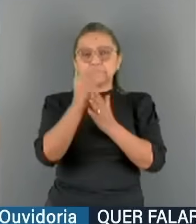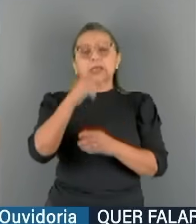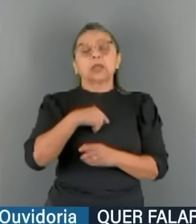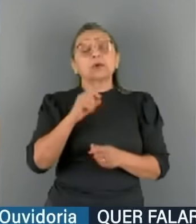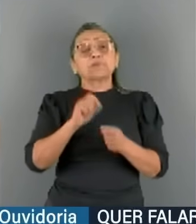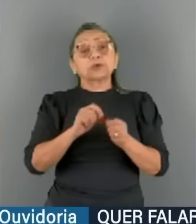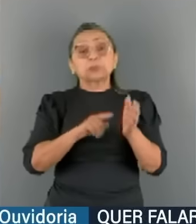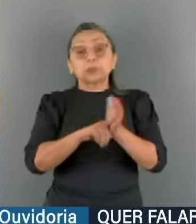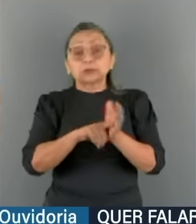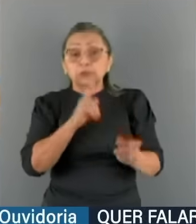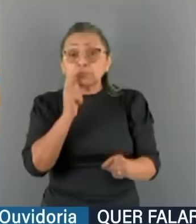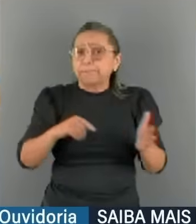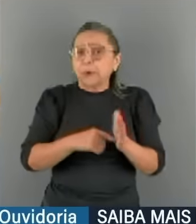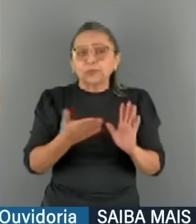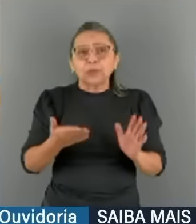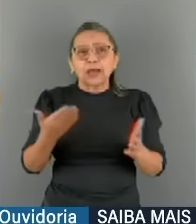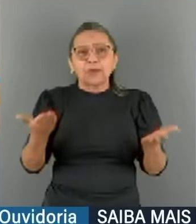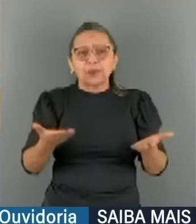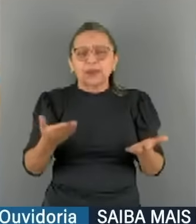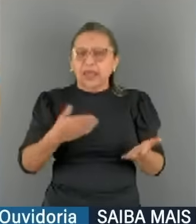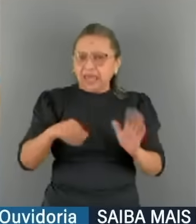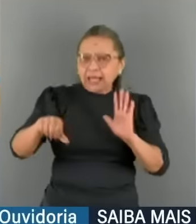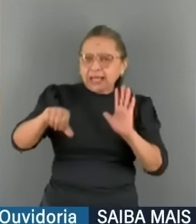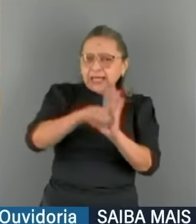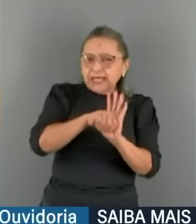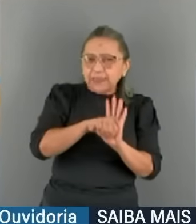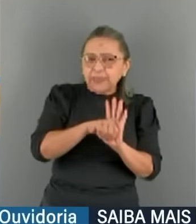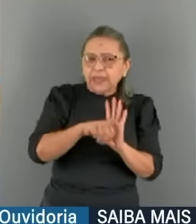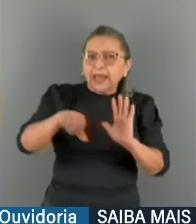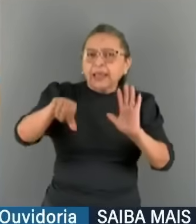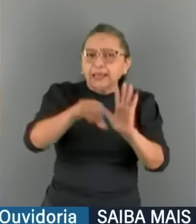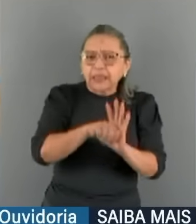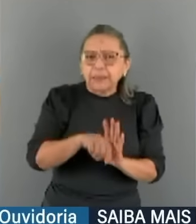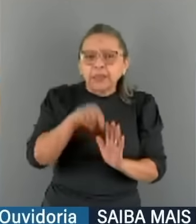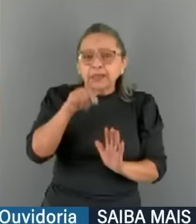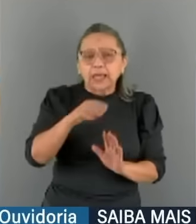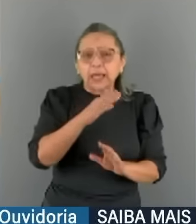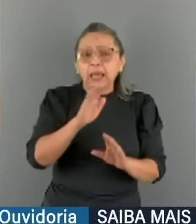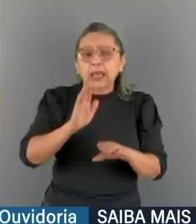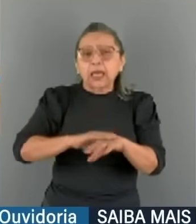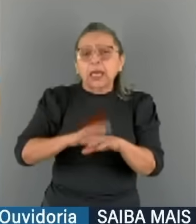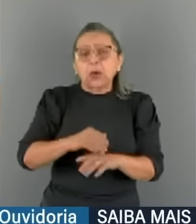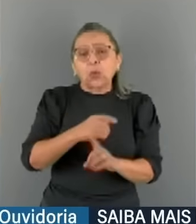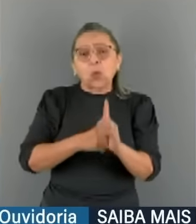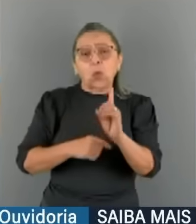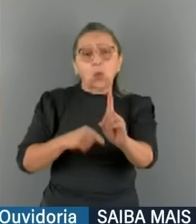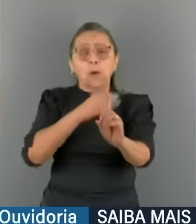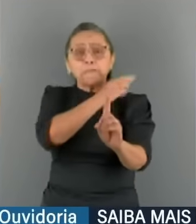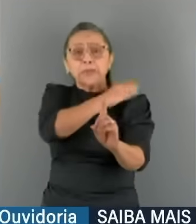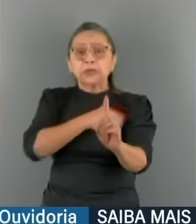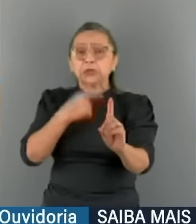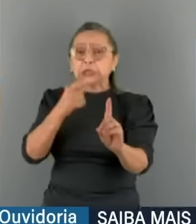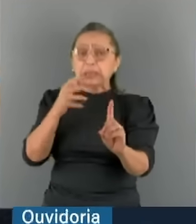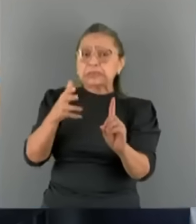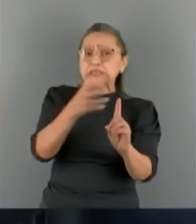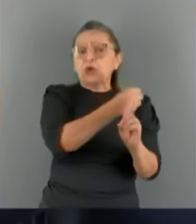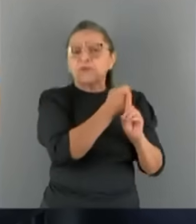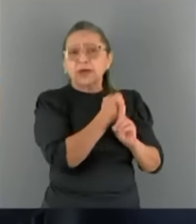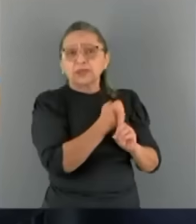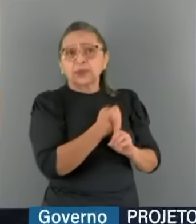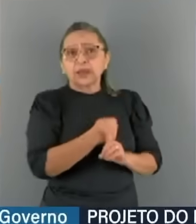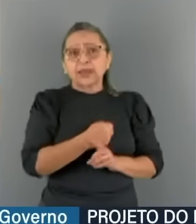constatação ideológica apenas. É crime, o ministro dele, que ele está salvando aí por ser bode expiatório, é